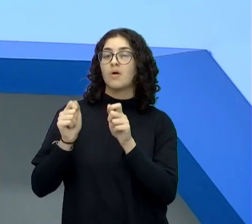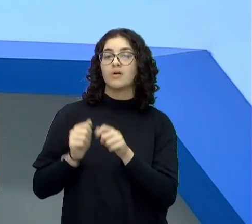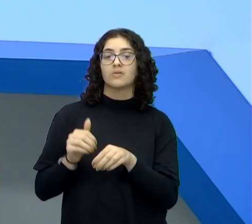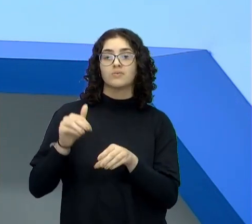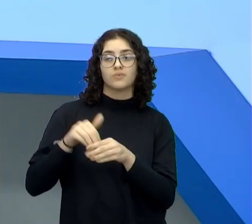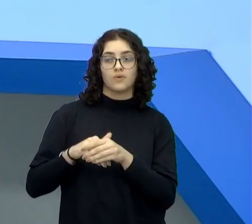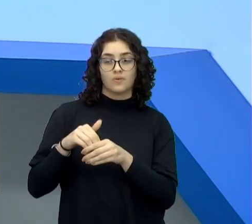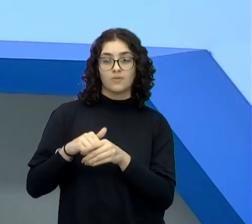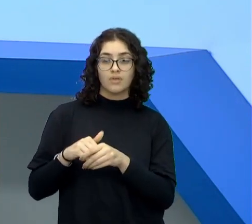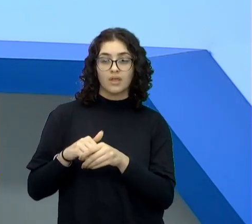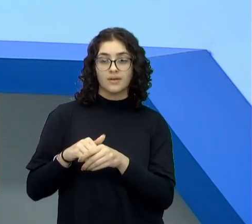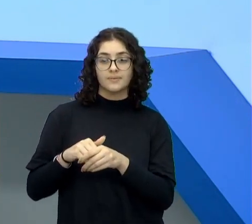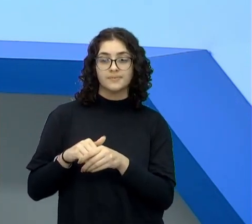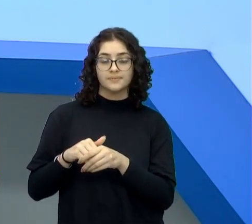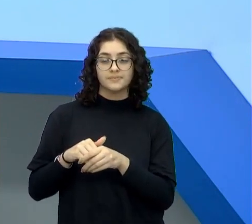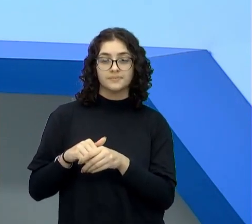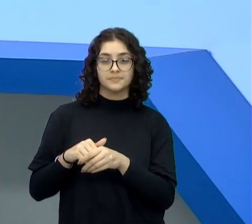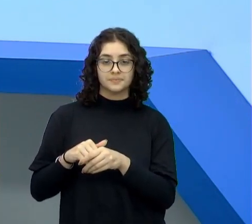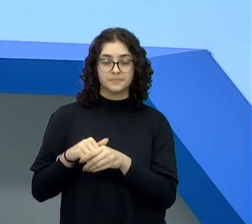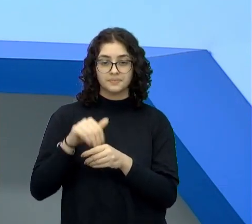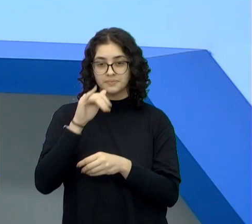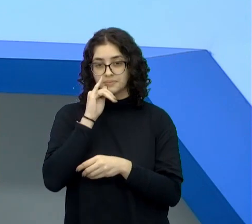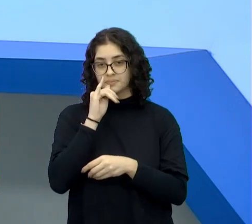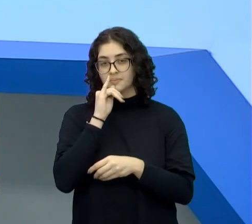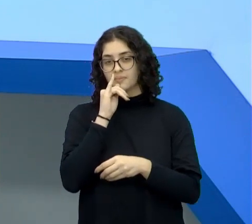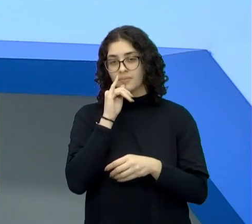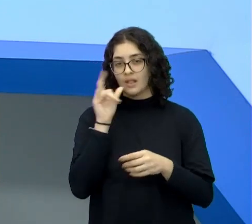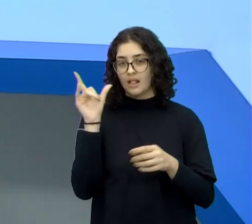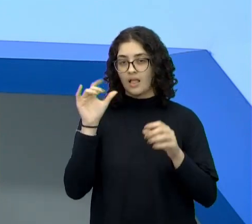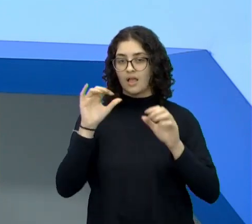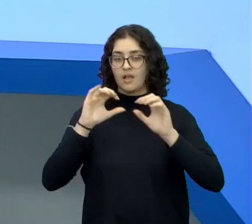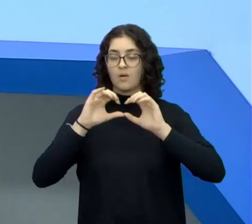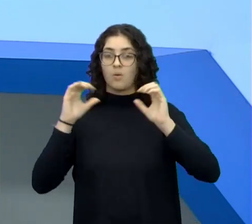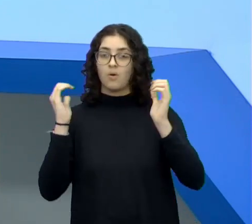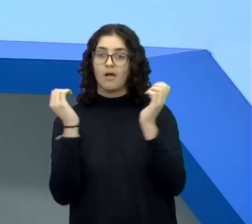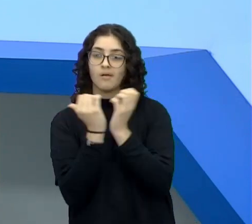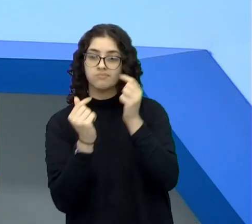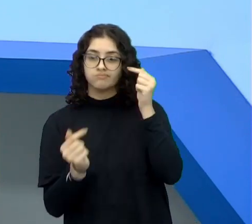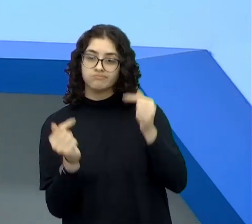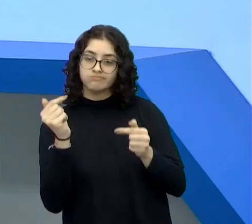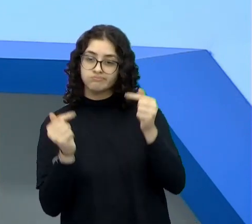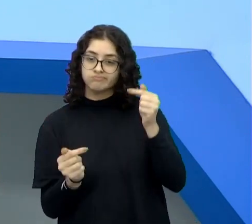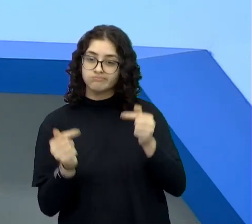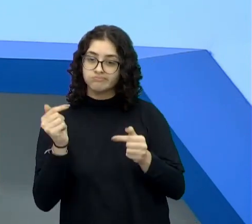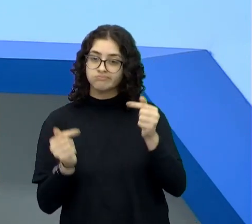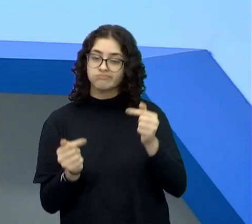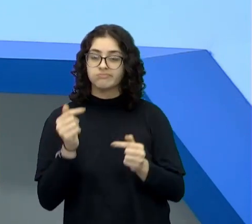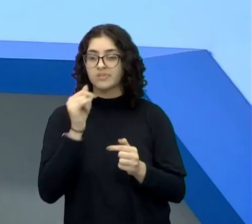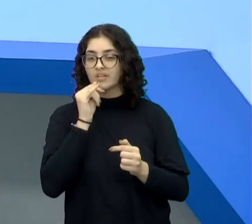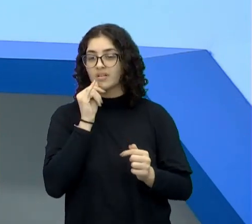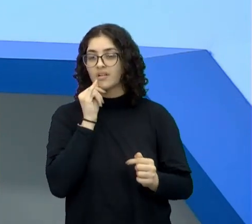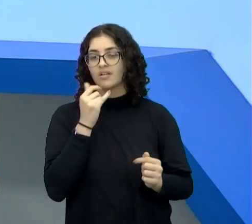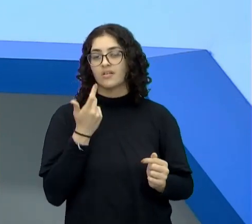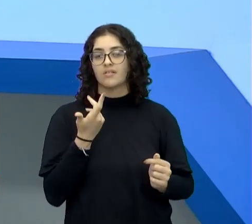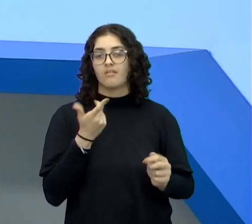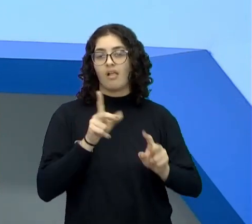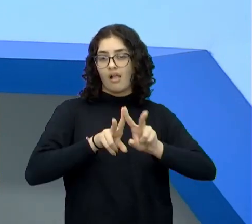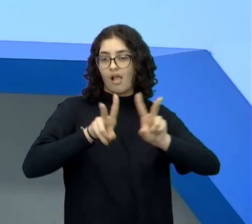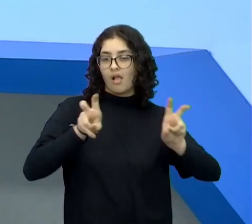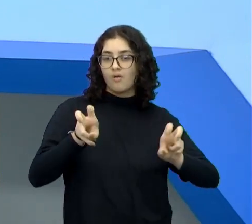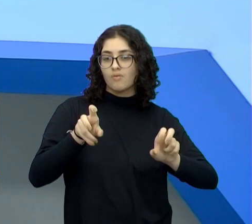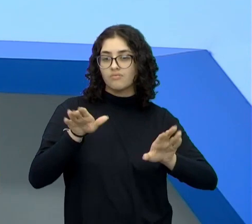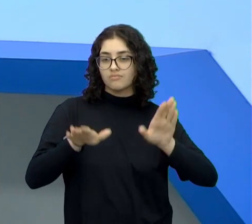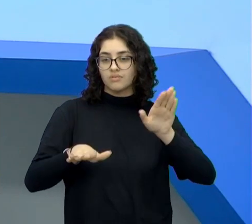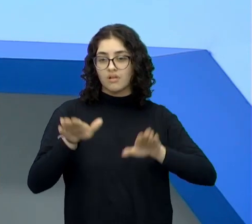itens que, no caso, por exemplo, que o Congresso vai debater. Então, o Congresso vai debater determinado assunto que